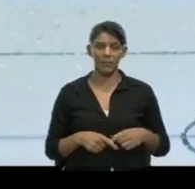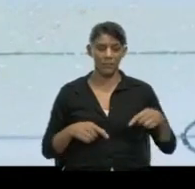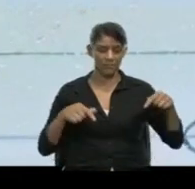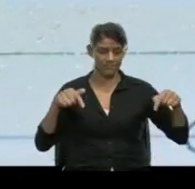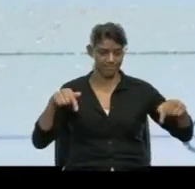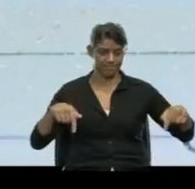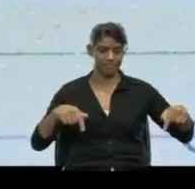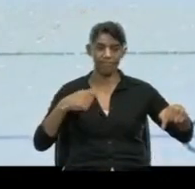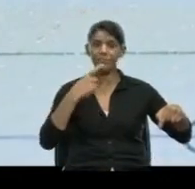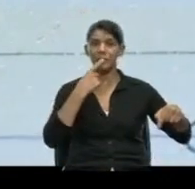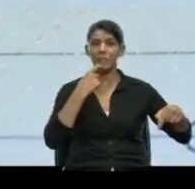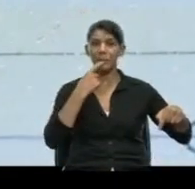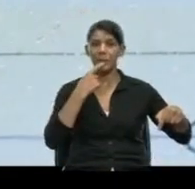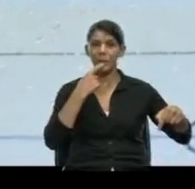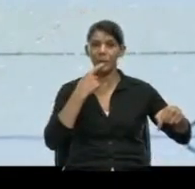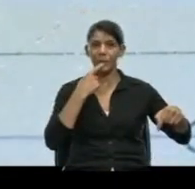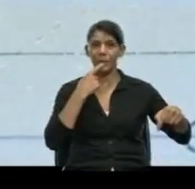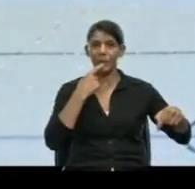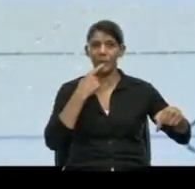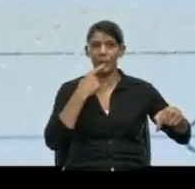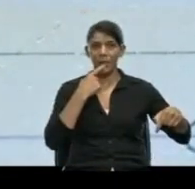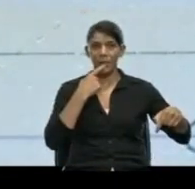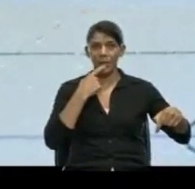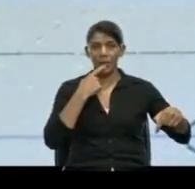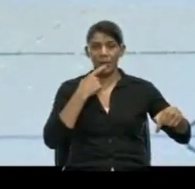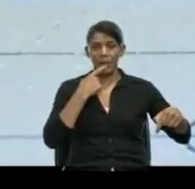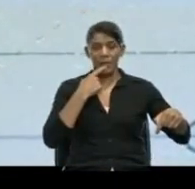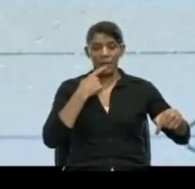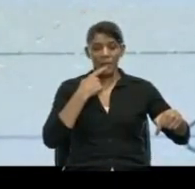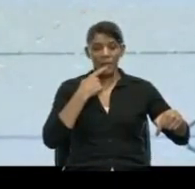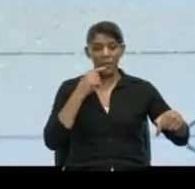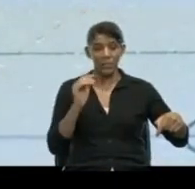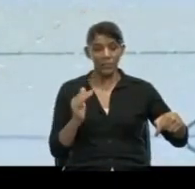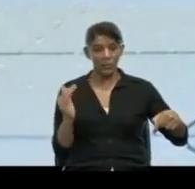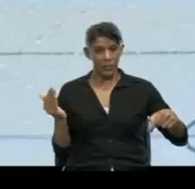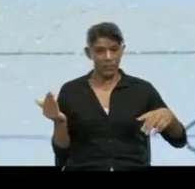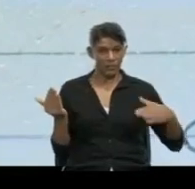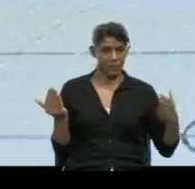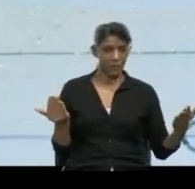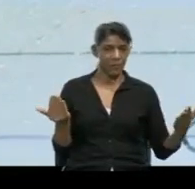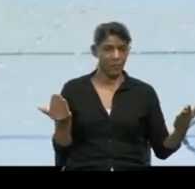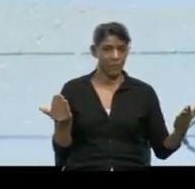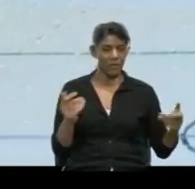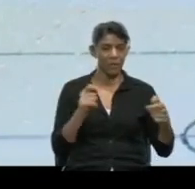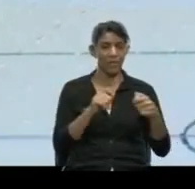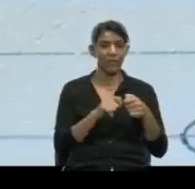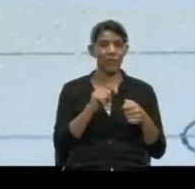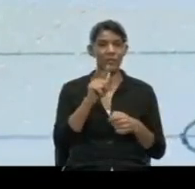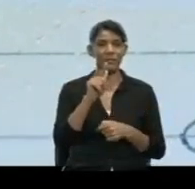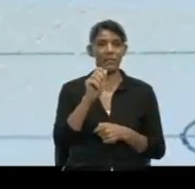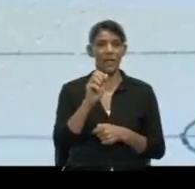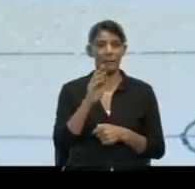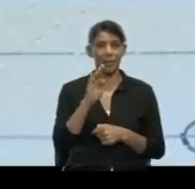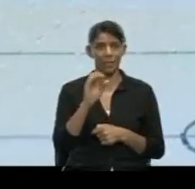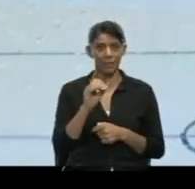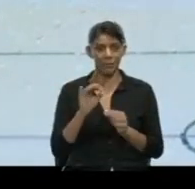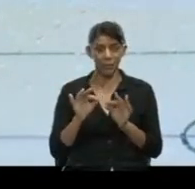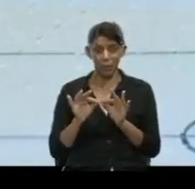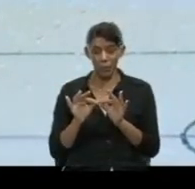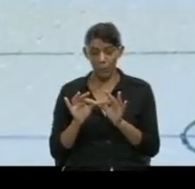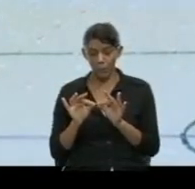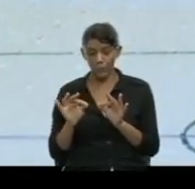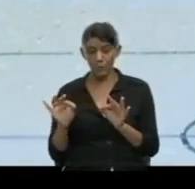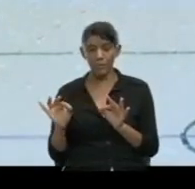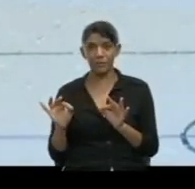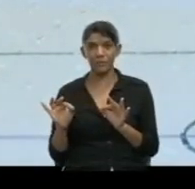vermelhos. E aí eu montei um gabarito do lado de fora. Professor, quanto que você puxou?